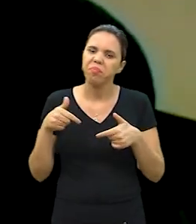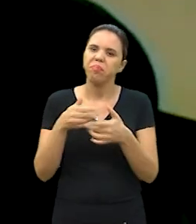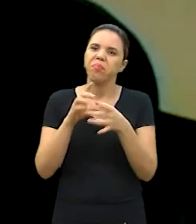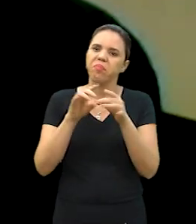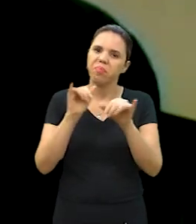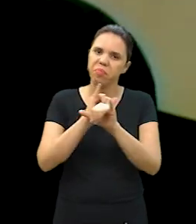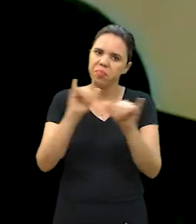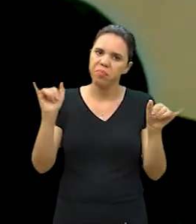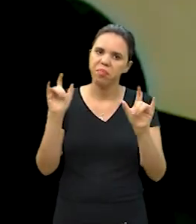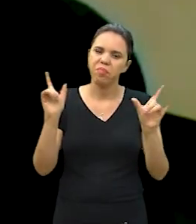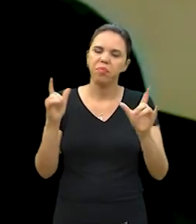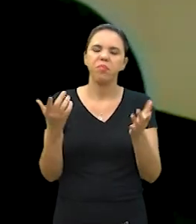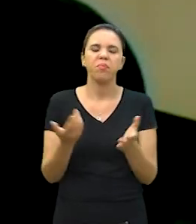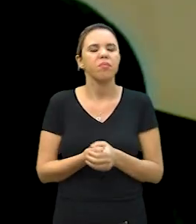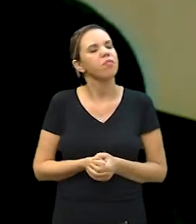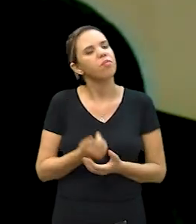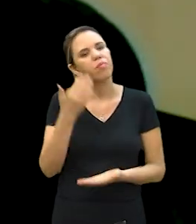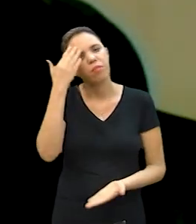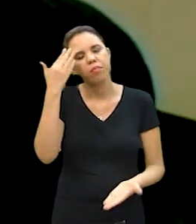essa iniciativa,